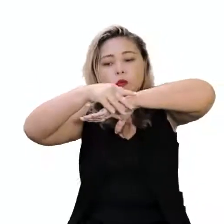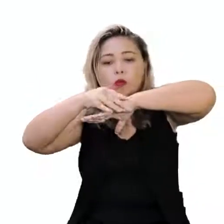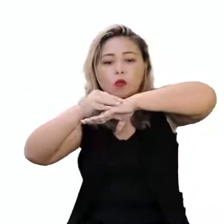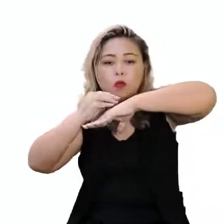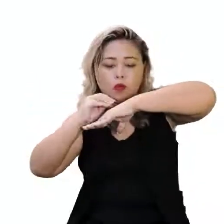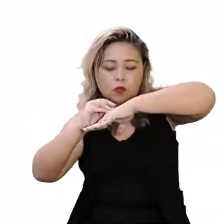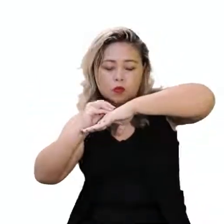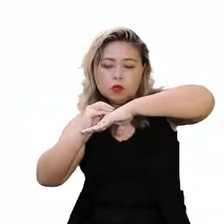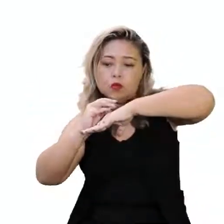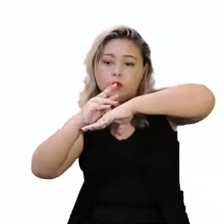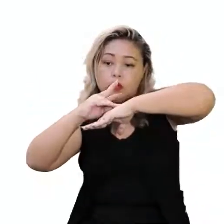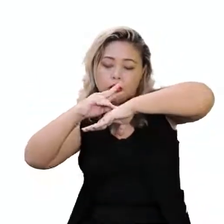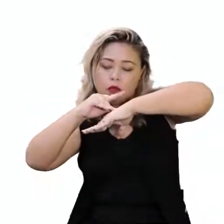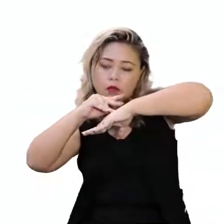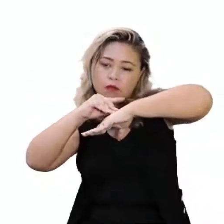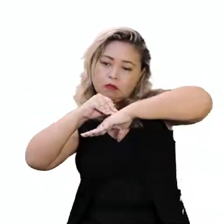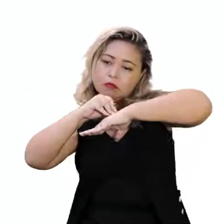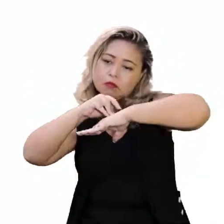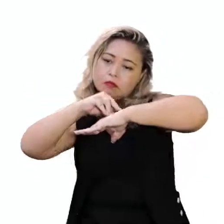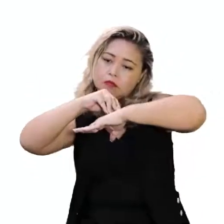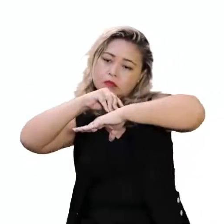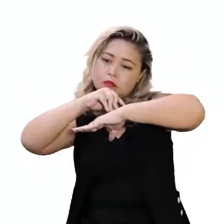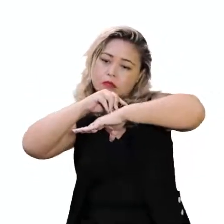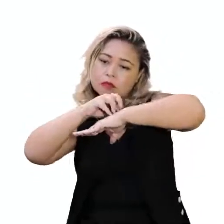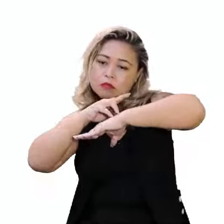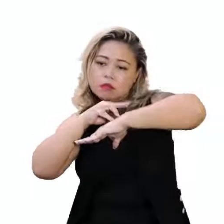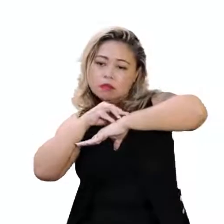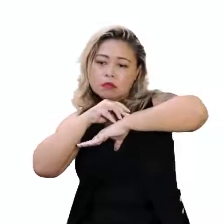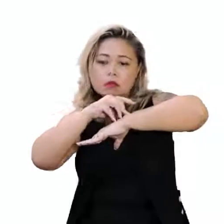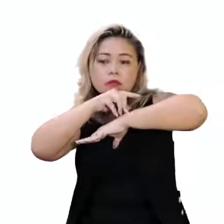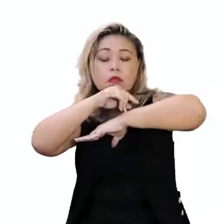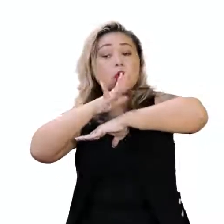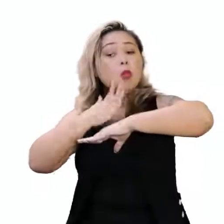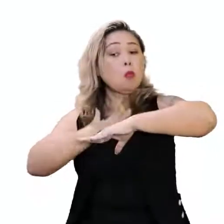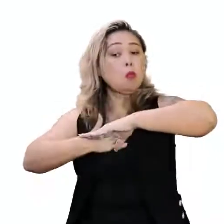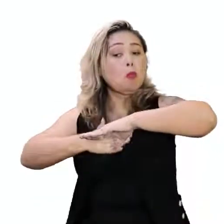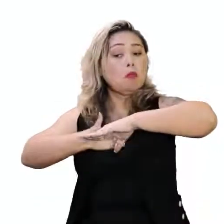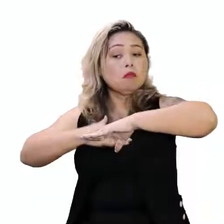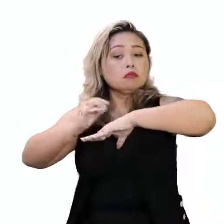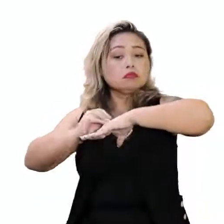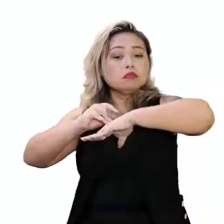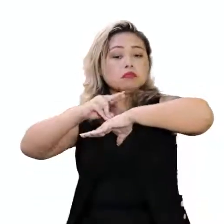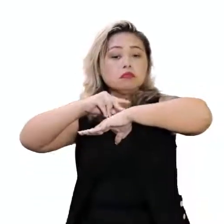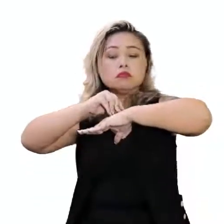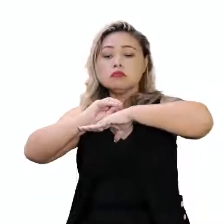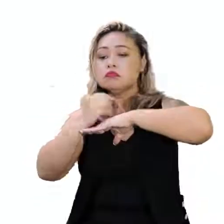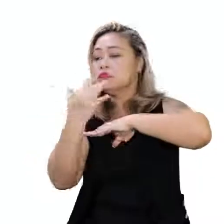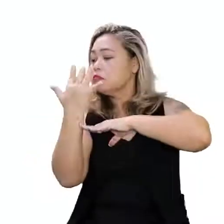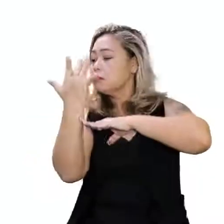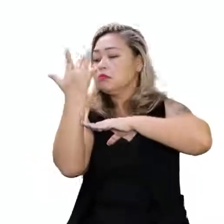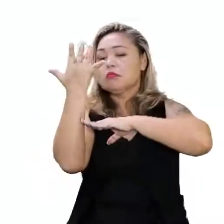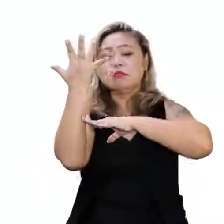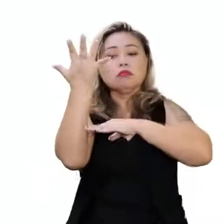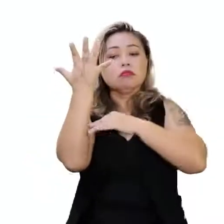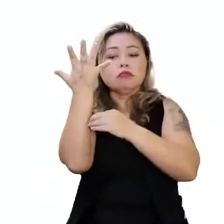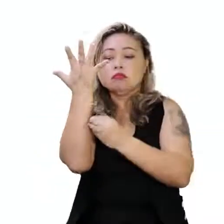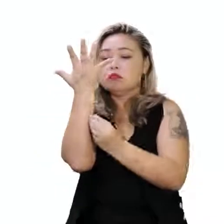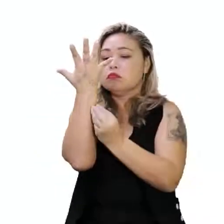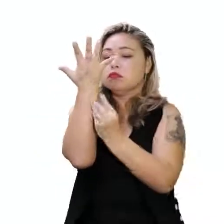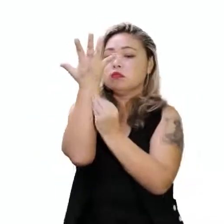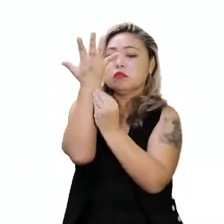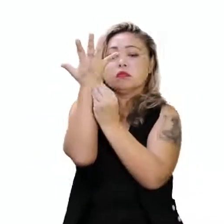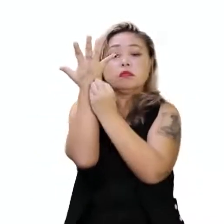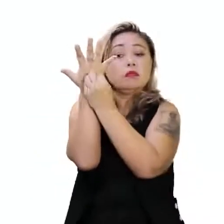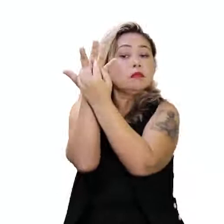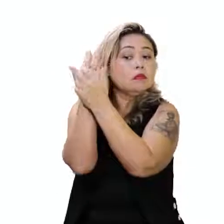consegue escalar, gente. É impressionante como é que ela tem o poder de escalar. Ela escala tranquilamente um pezinho de árvore, a área arbustiva,